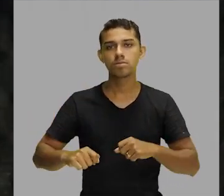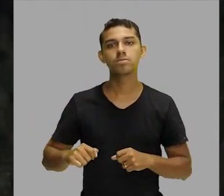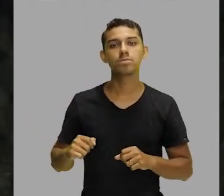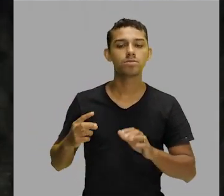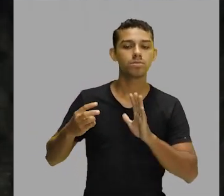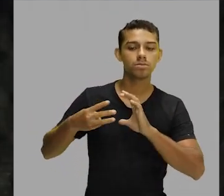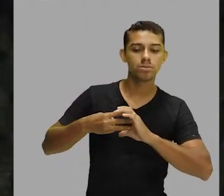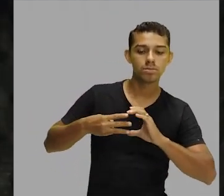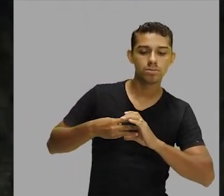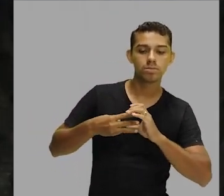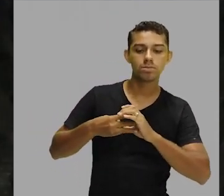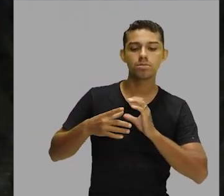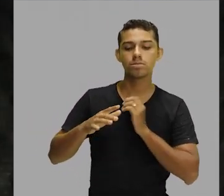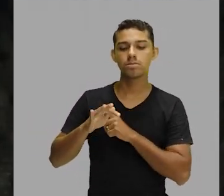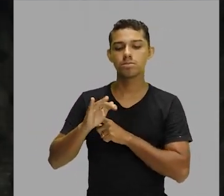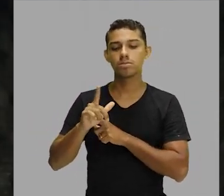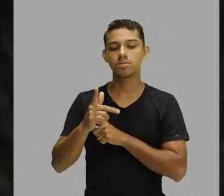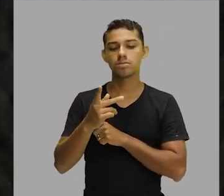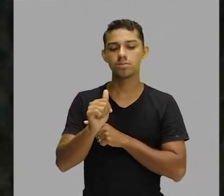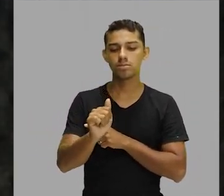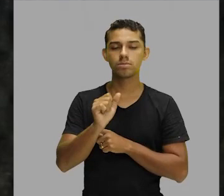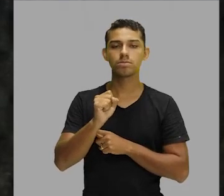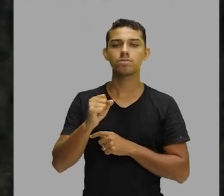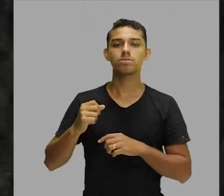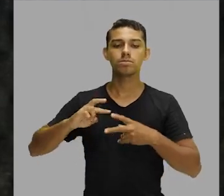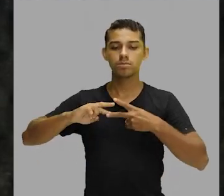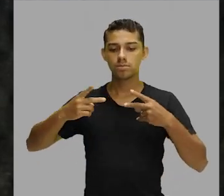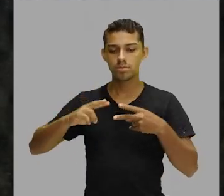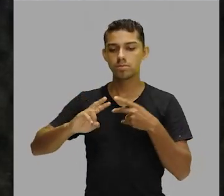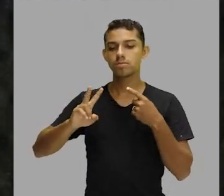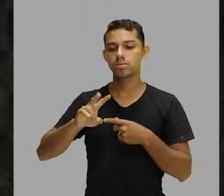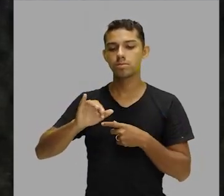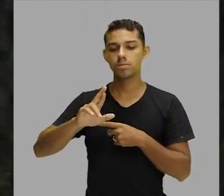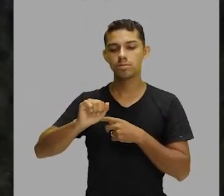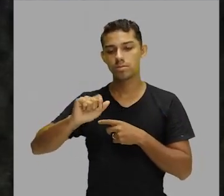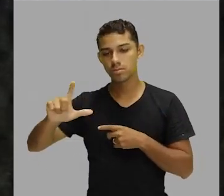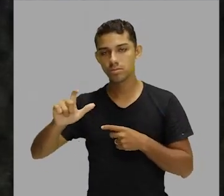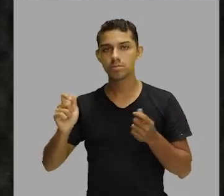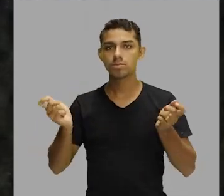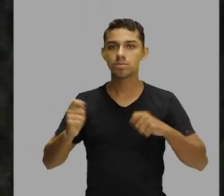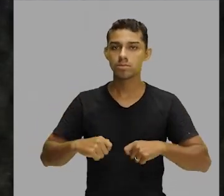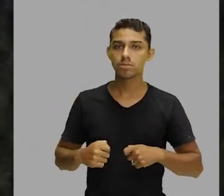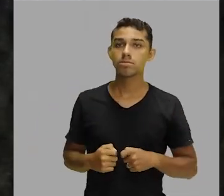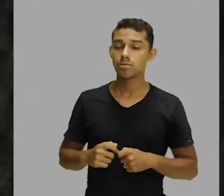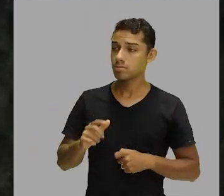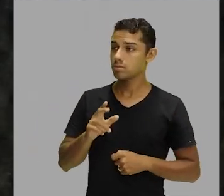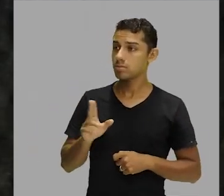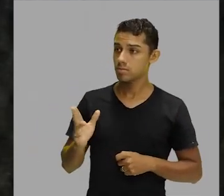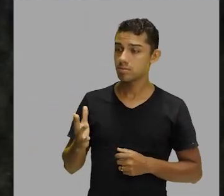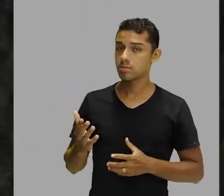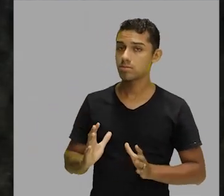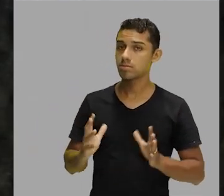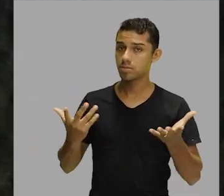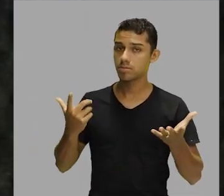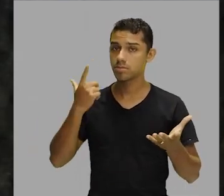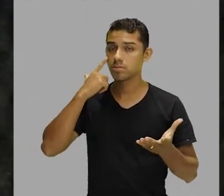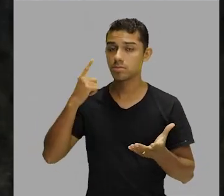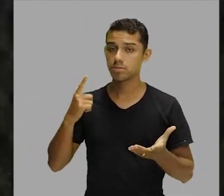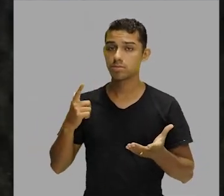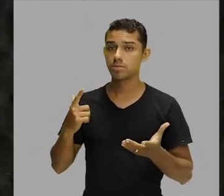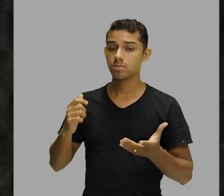vão se formando estão com o DNA viral ali. Então, essas bactérias que são resultados do